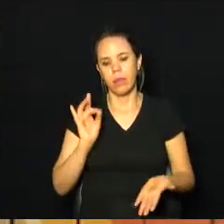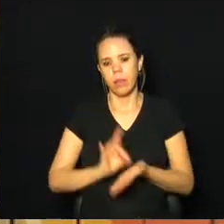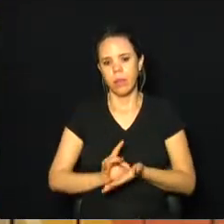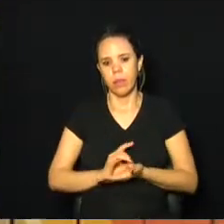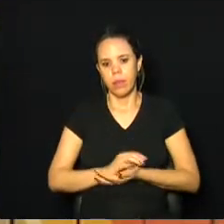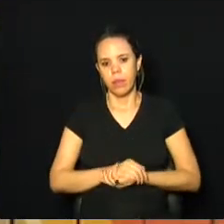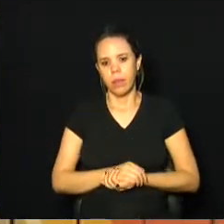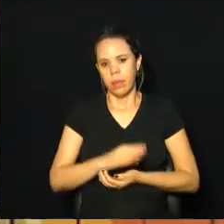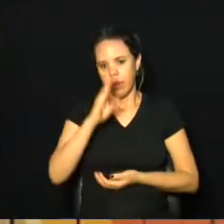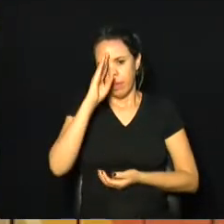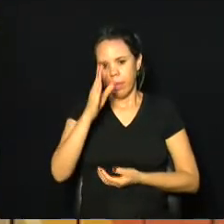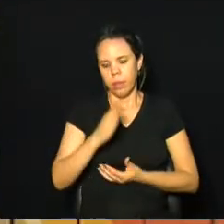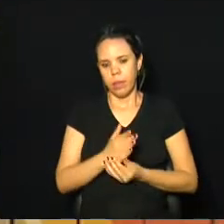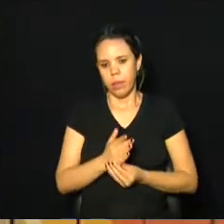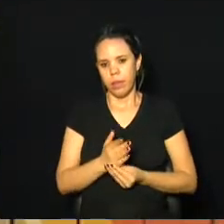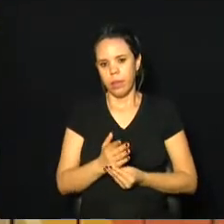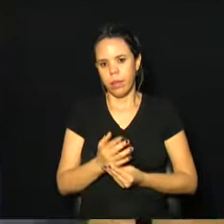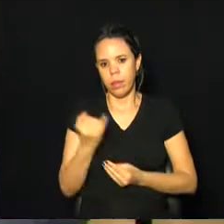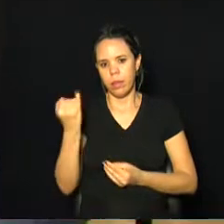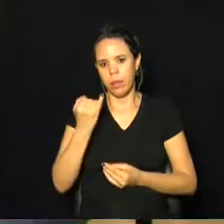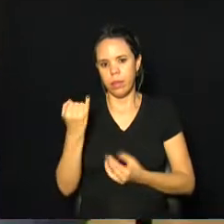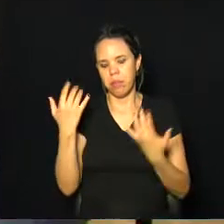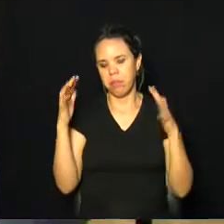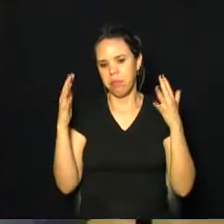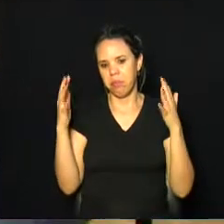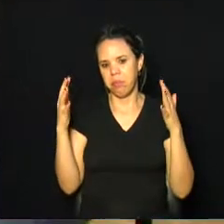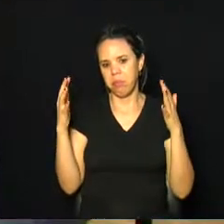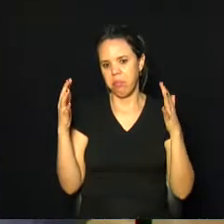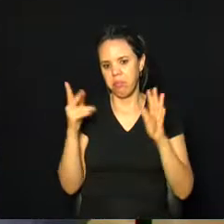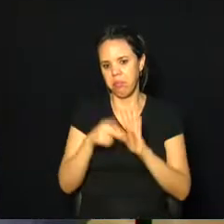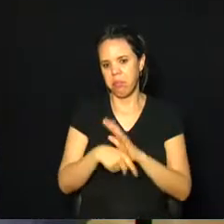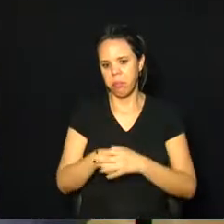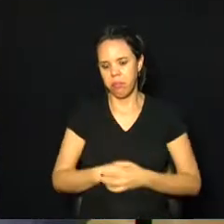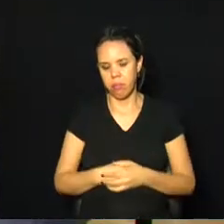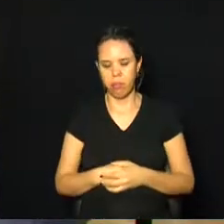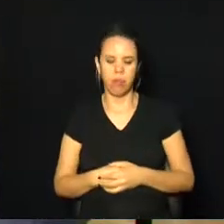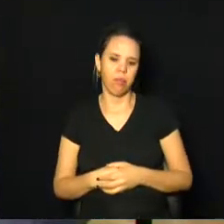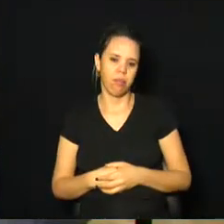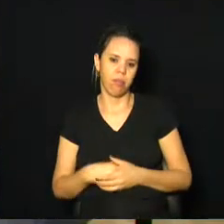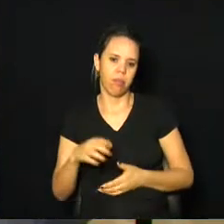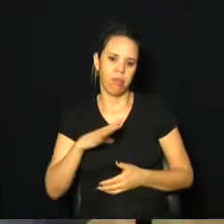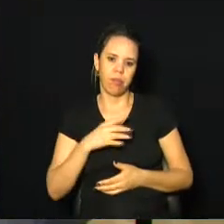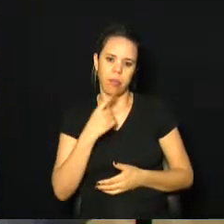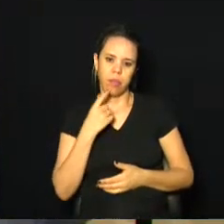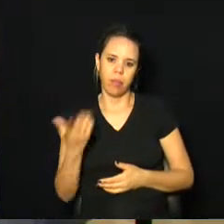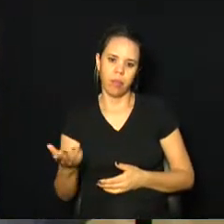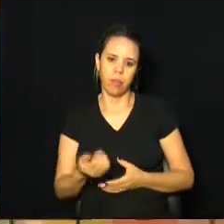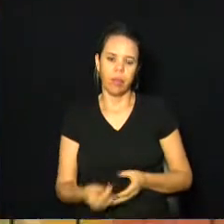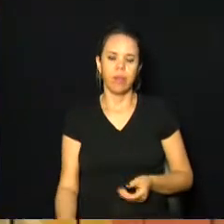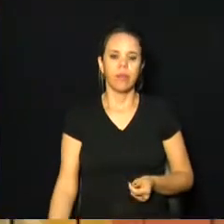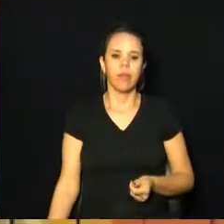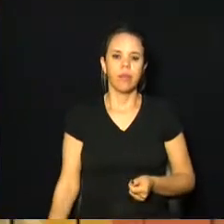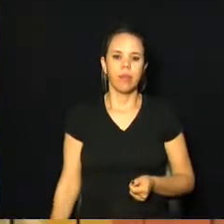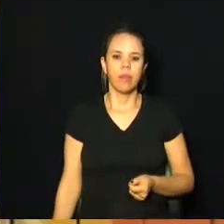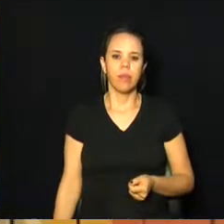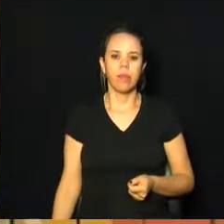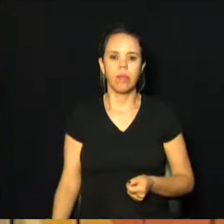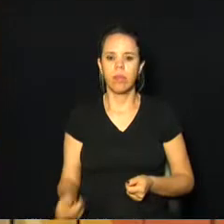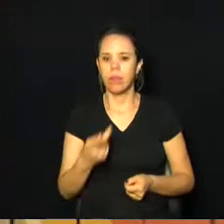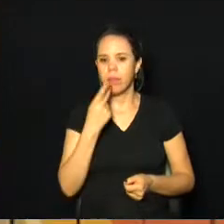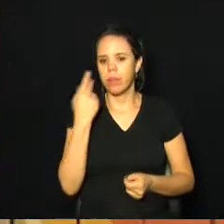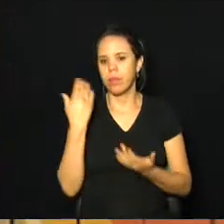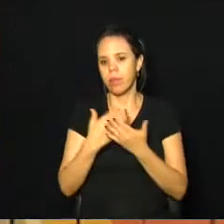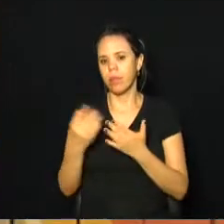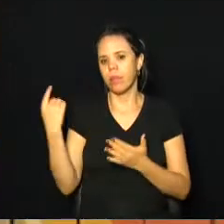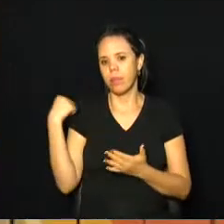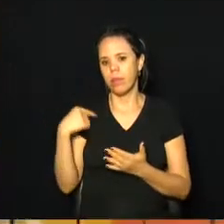é fundamental, é muito importante. Então, parabéns por este projeto aqui na cidade de Campinas. Pampa, eu falei na minha abertura